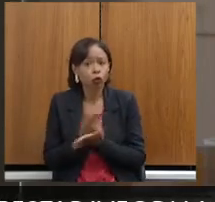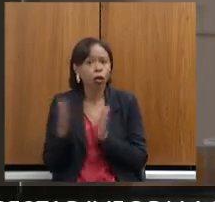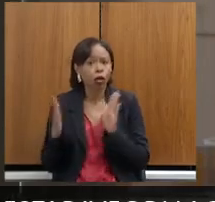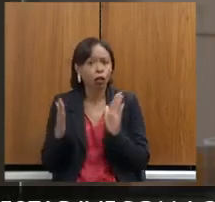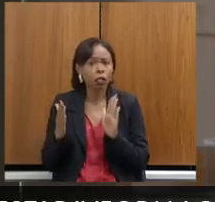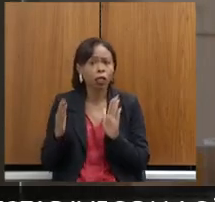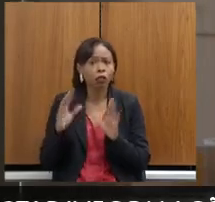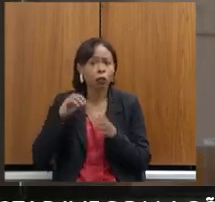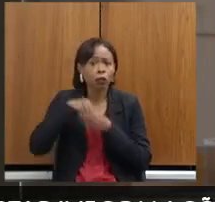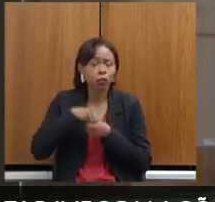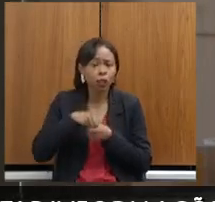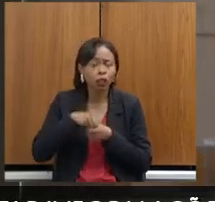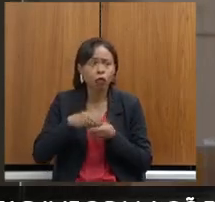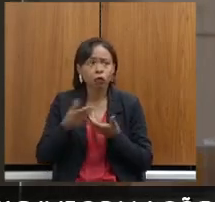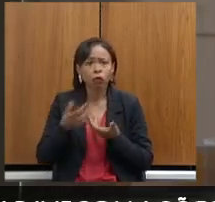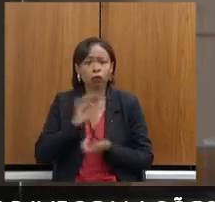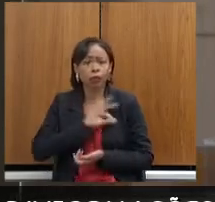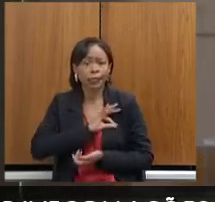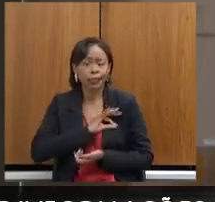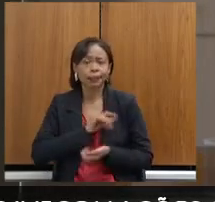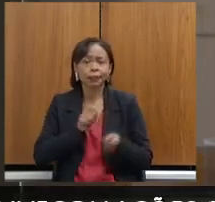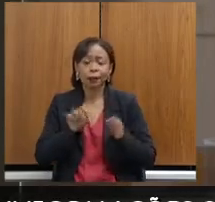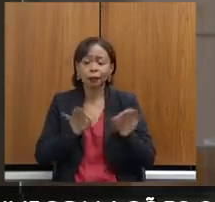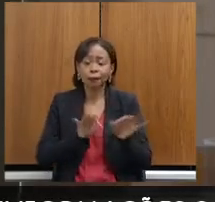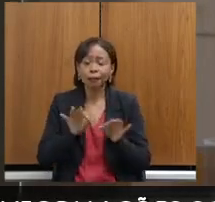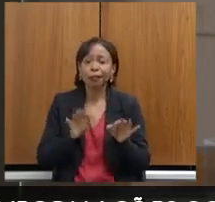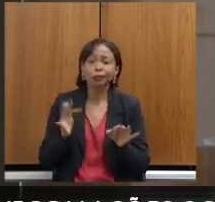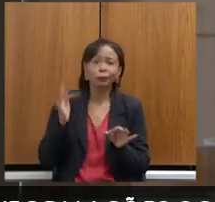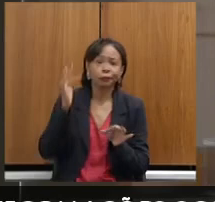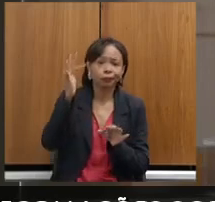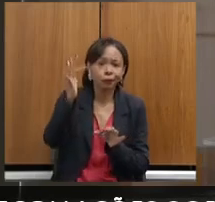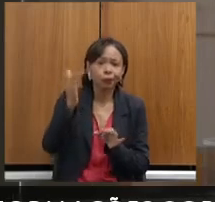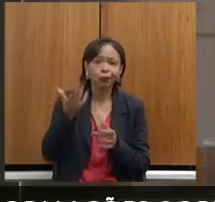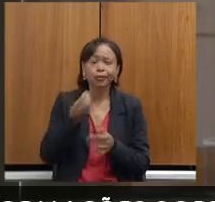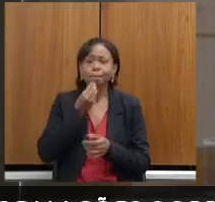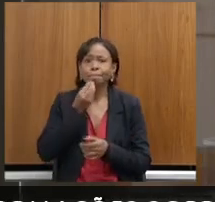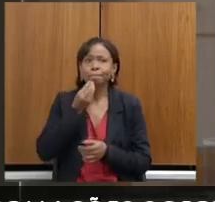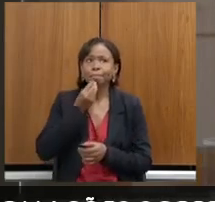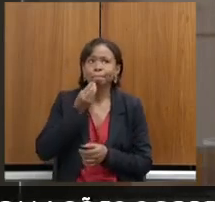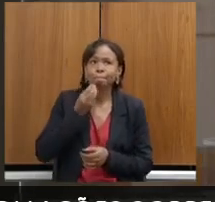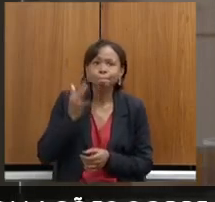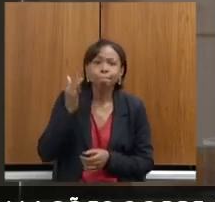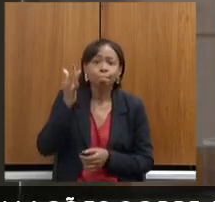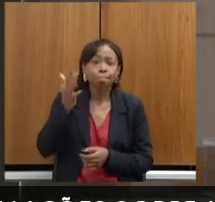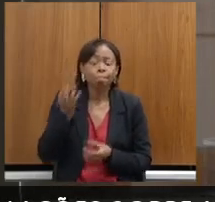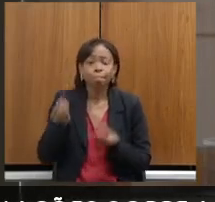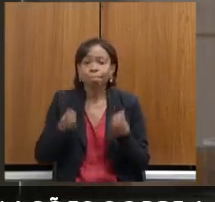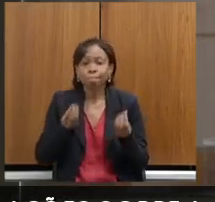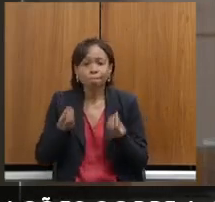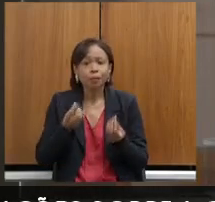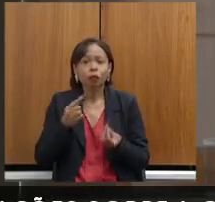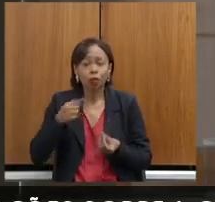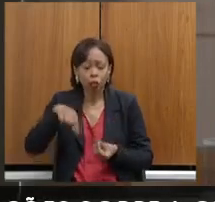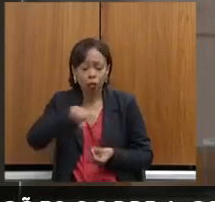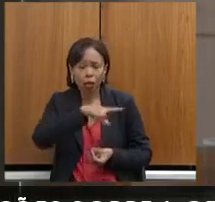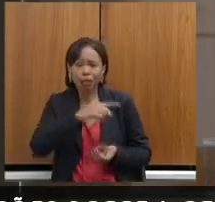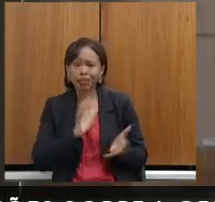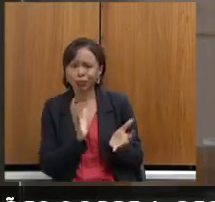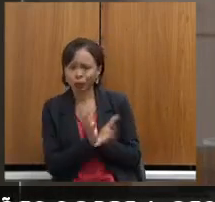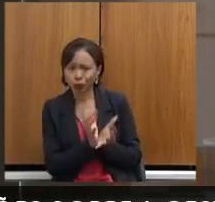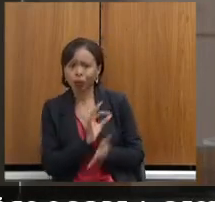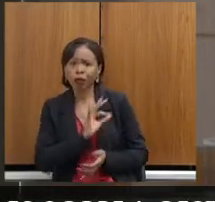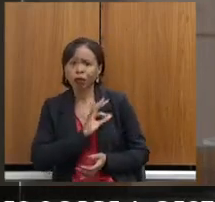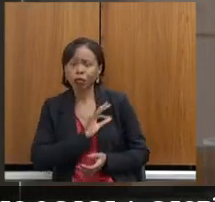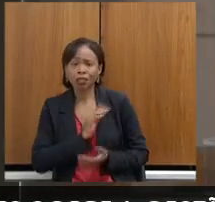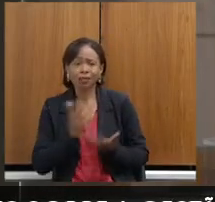Poli O que é os planejamentos futuros sobre as perspectivas nem fim eles estavam hábitos